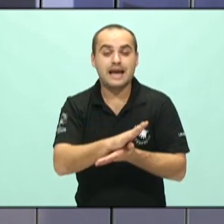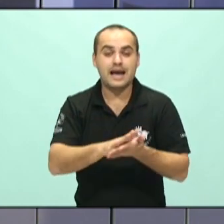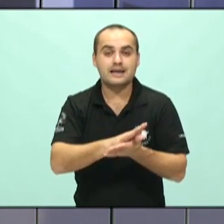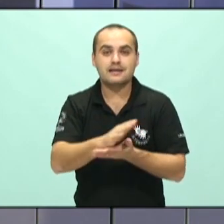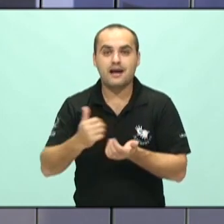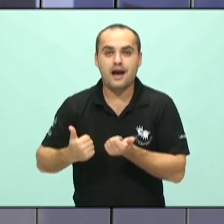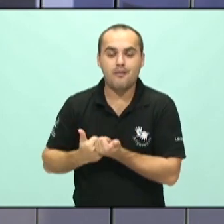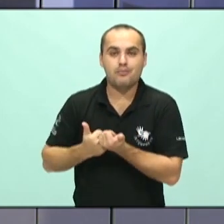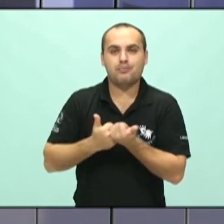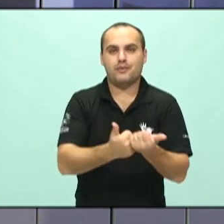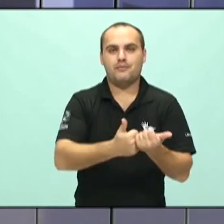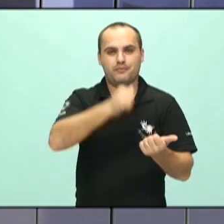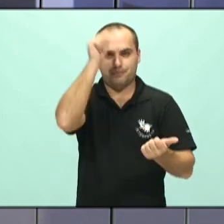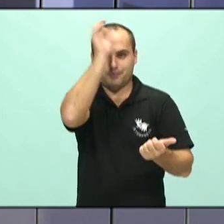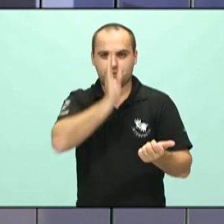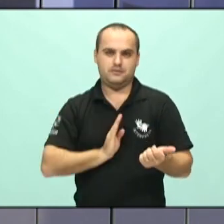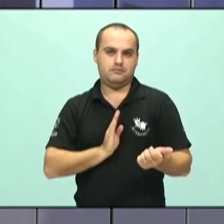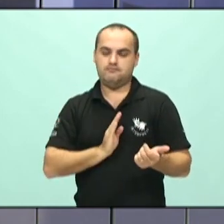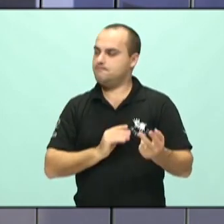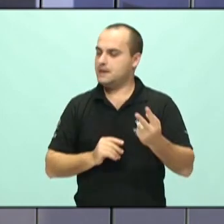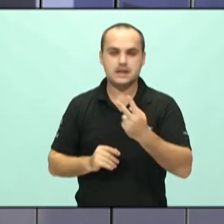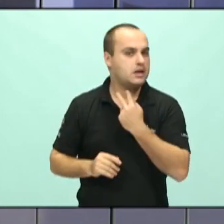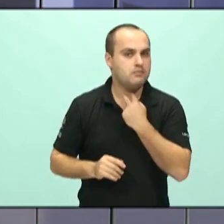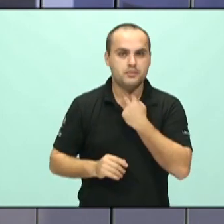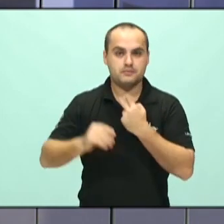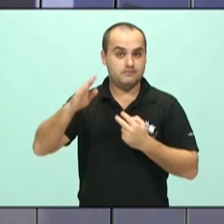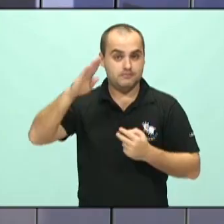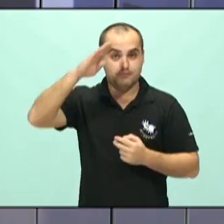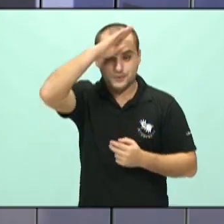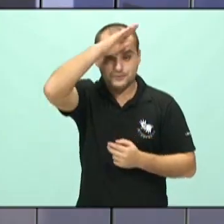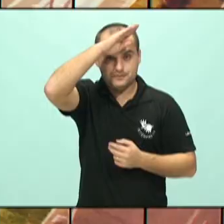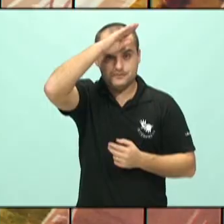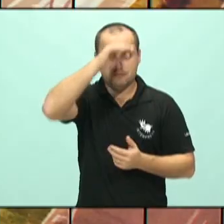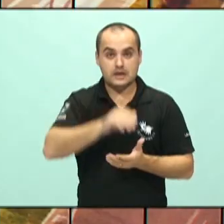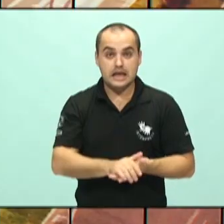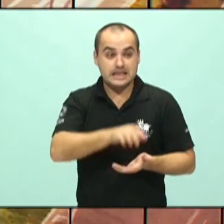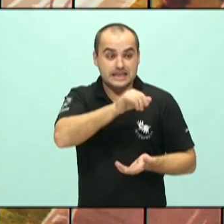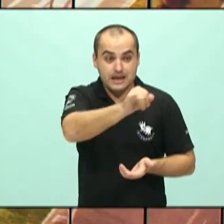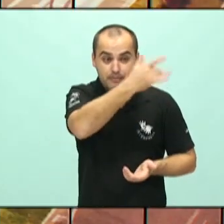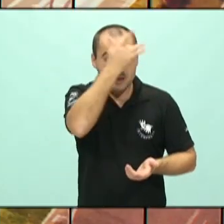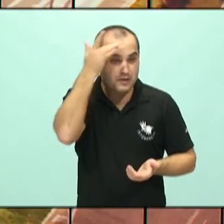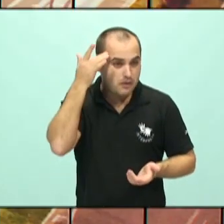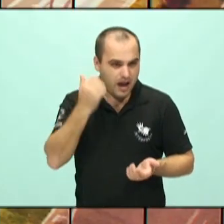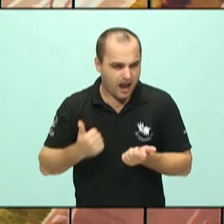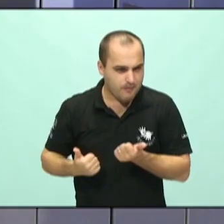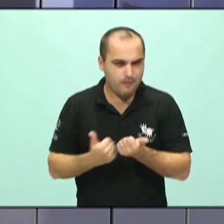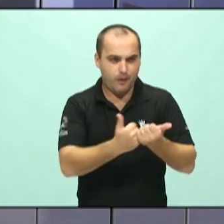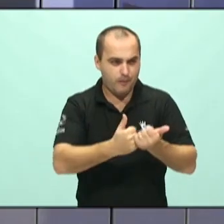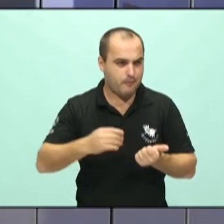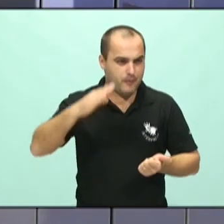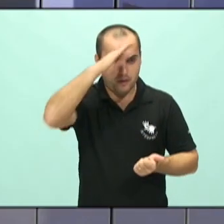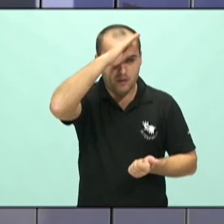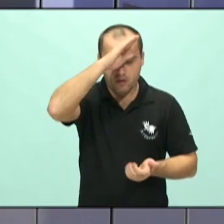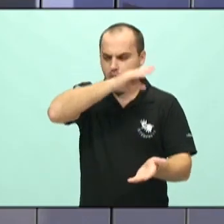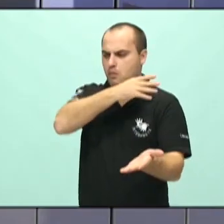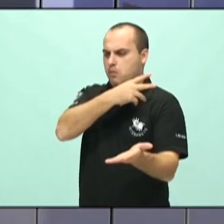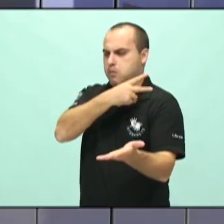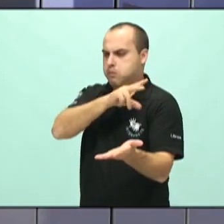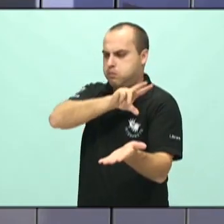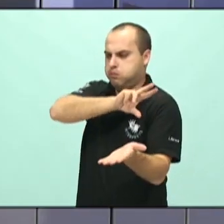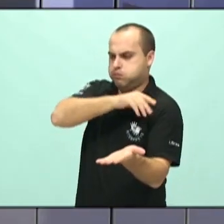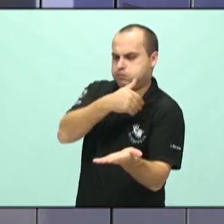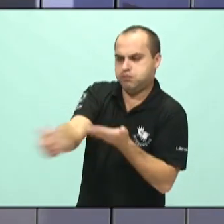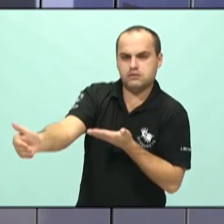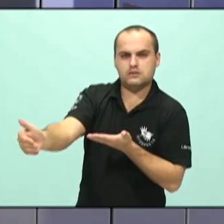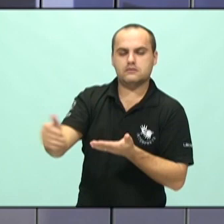Opa. Quem apoiasse o Bolsonaro seria expulso do partido. Mas não declarou apoio a